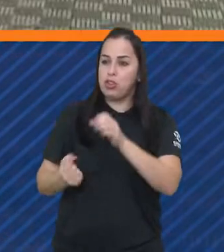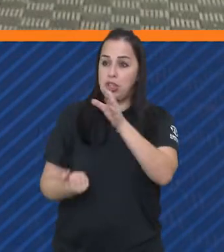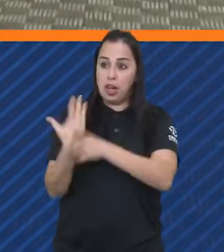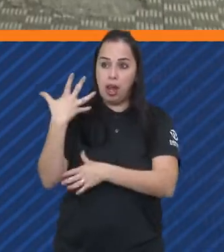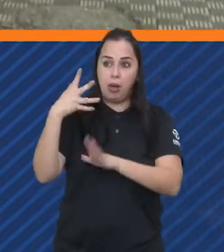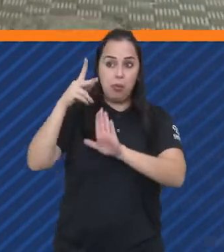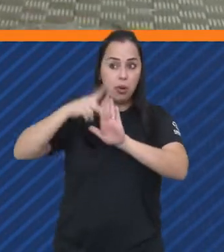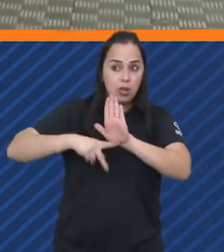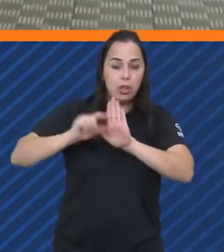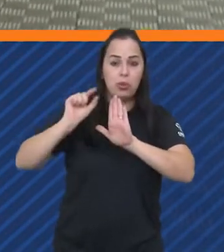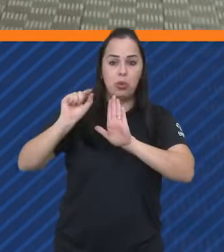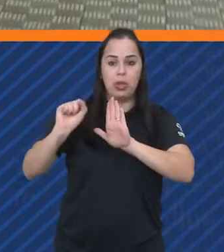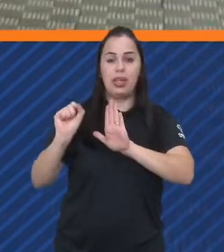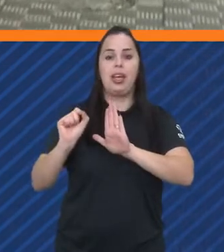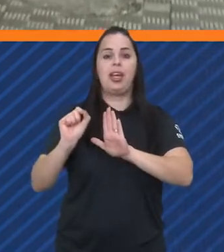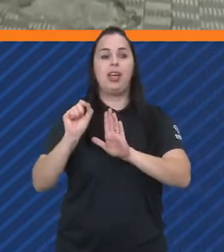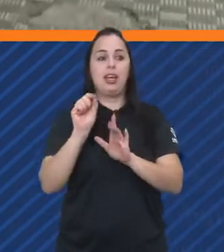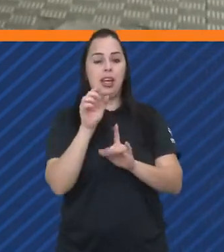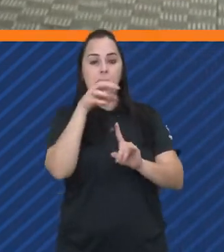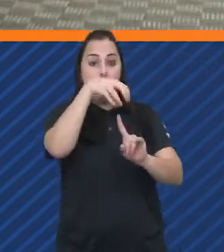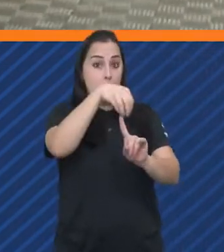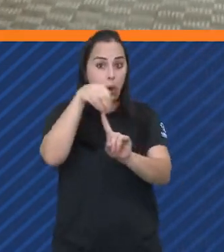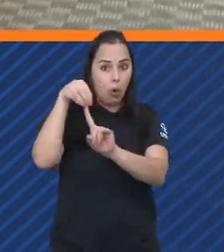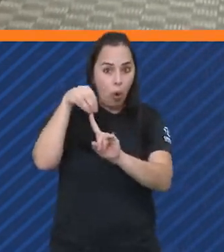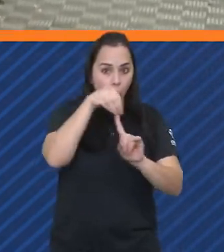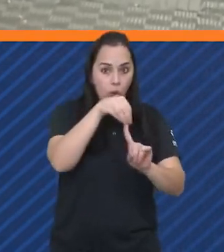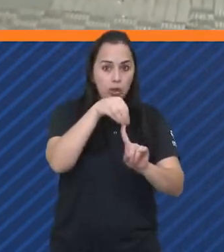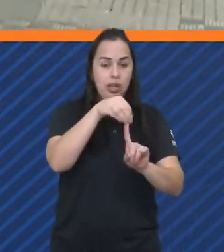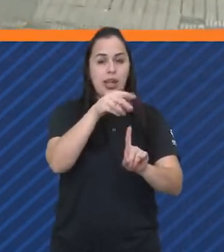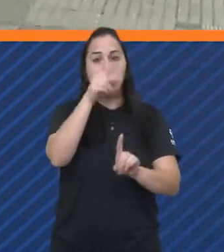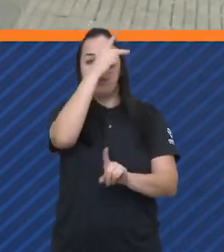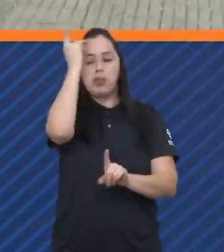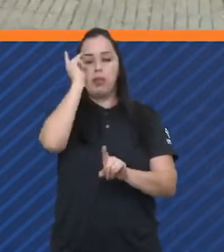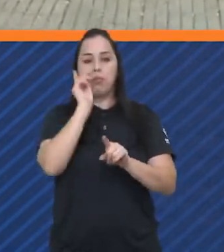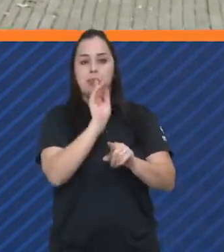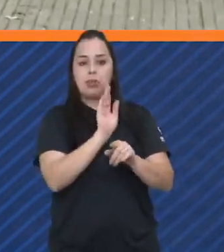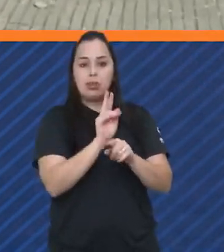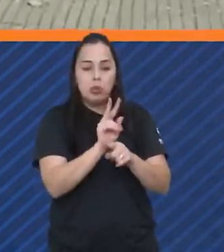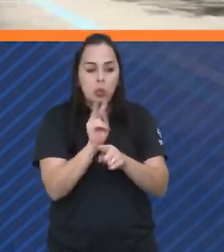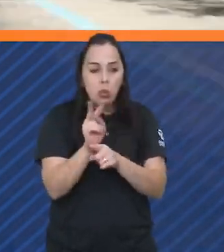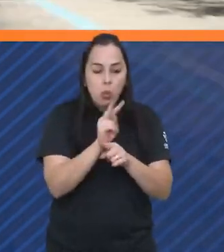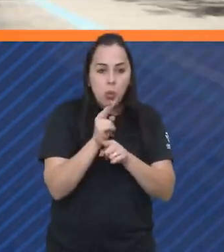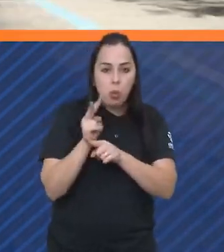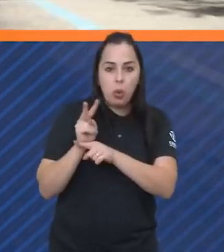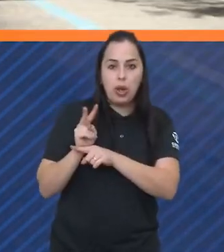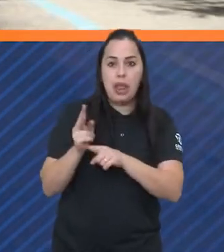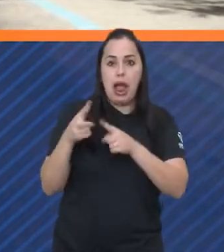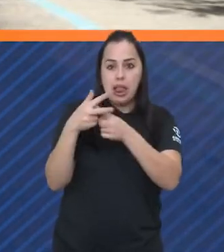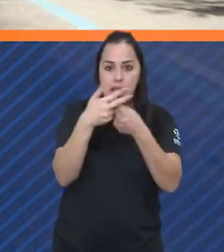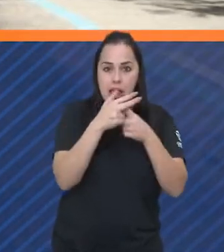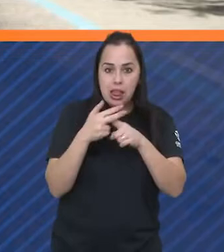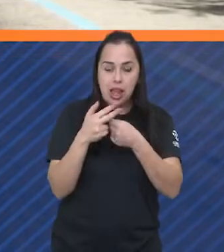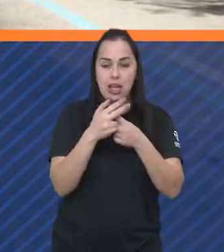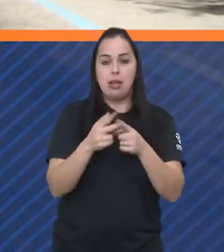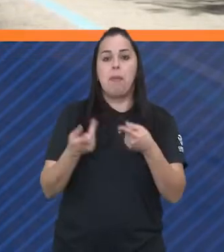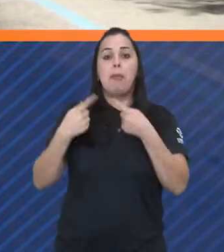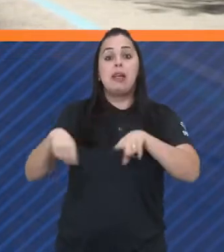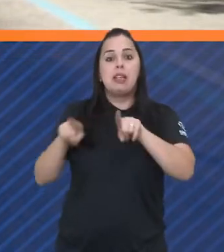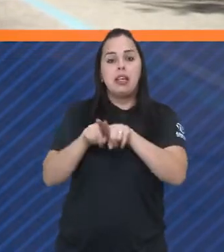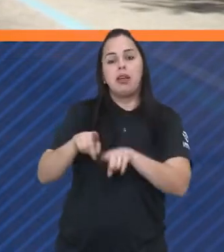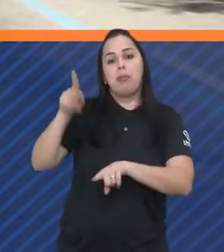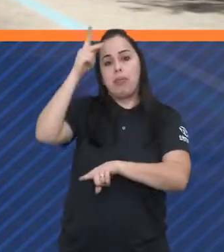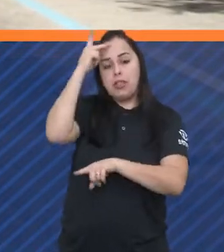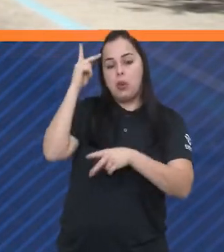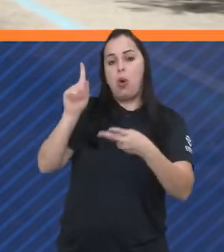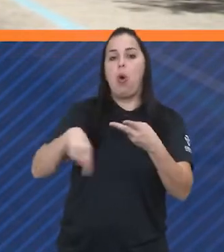Ônibus. A matéria visa a recuperação, manutenção e construção de novos pontos de ônibus a partir de parcerias com pessoas